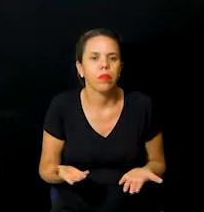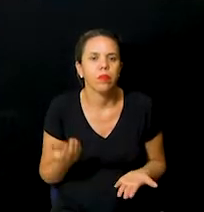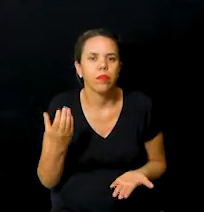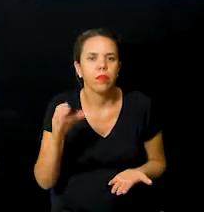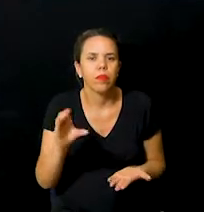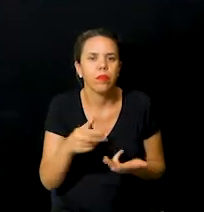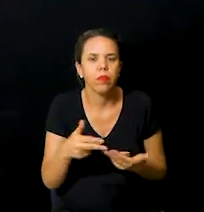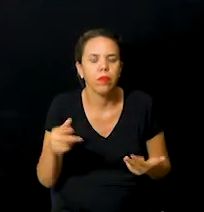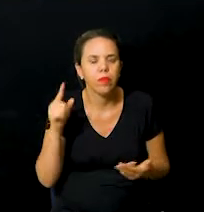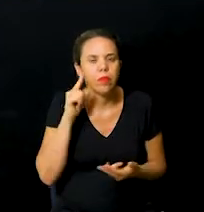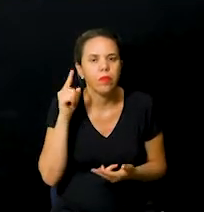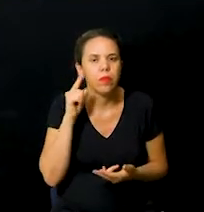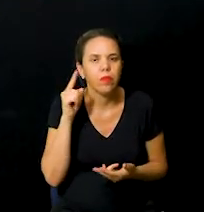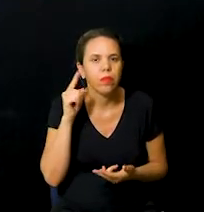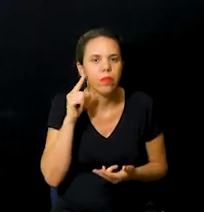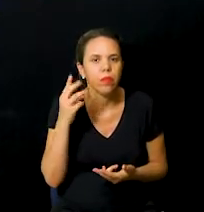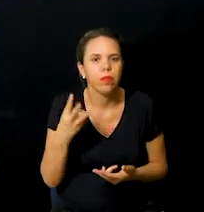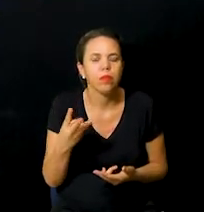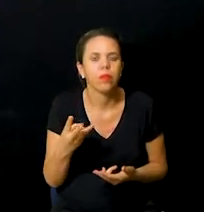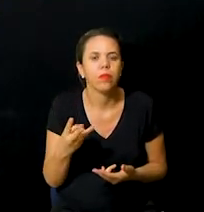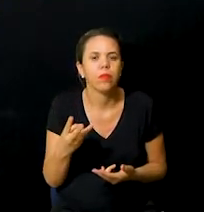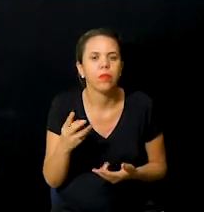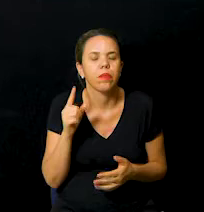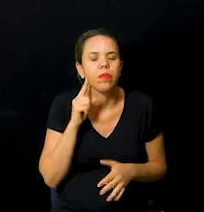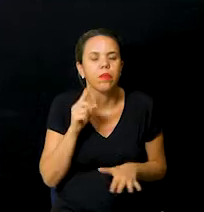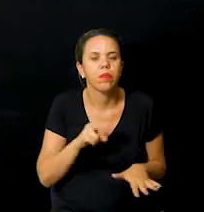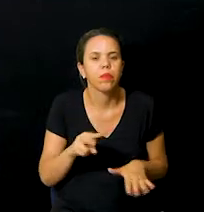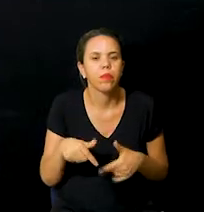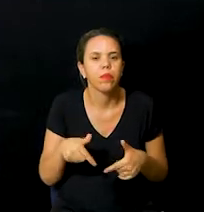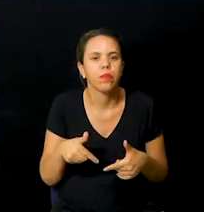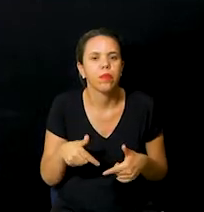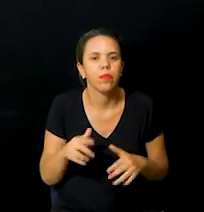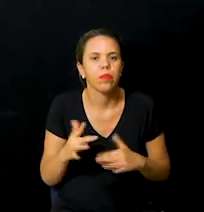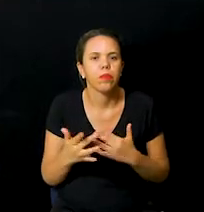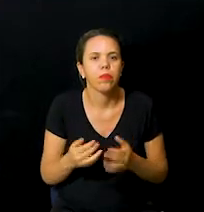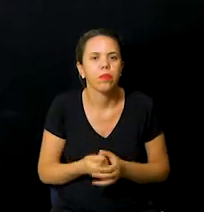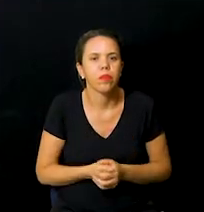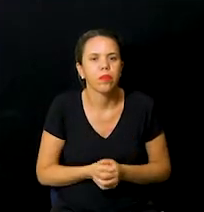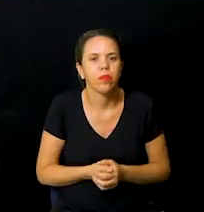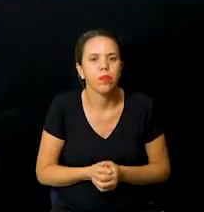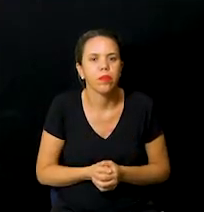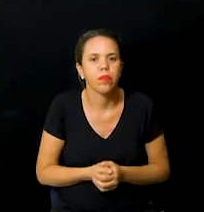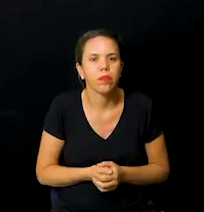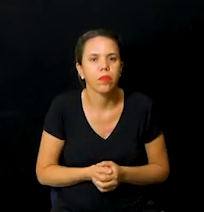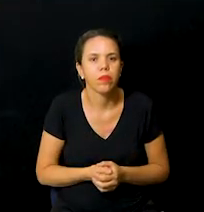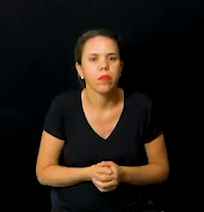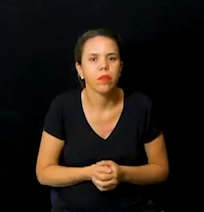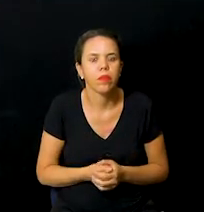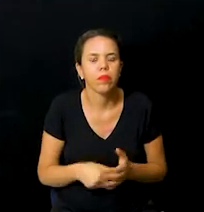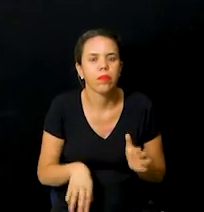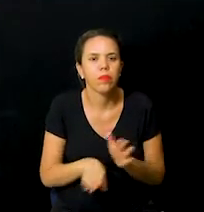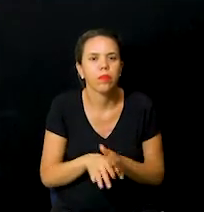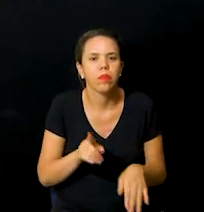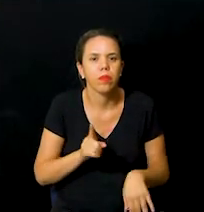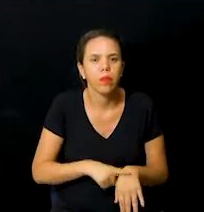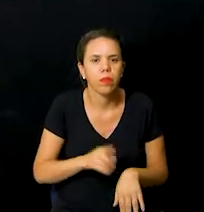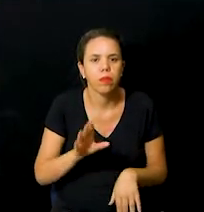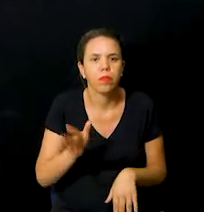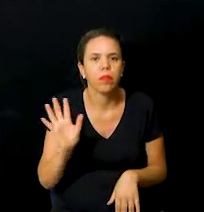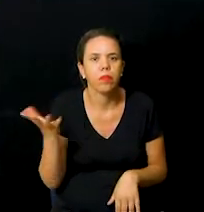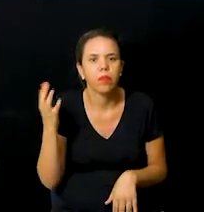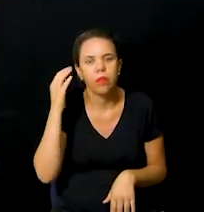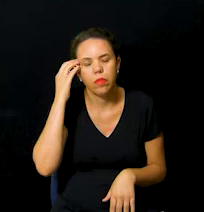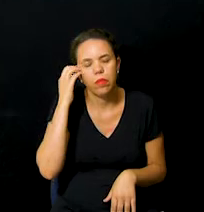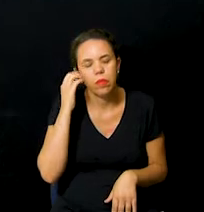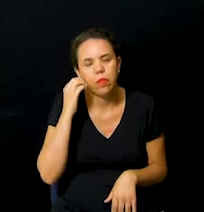postando todos os dias, 3 vezes por dia, os meus trabalhos nas redes sociais. Até que vai chegar um momento, como já